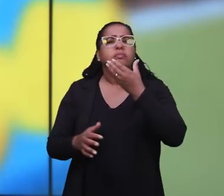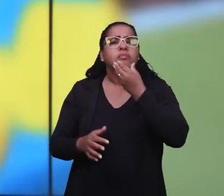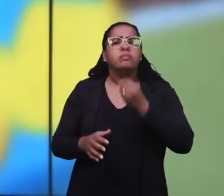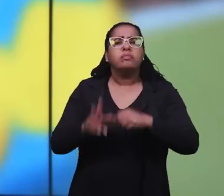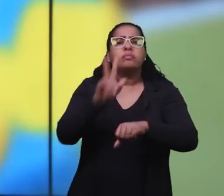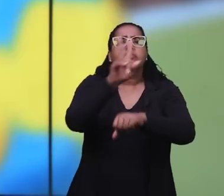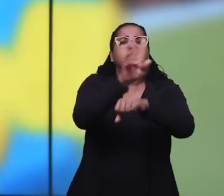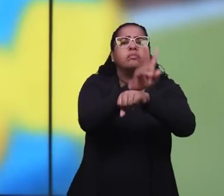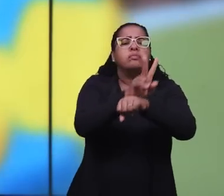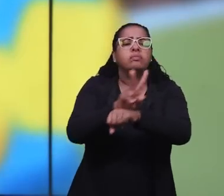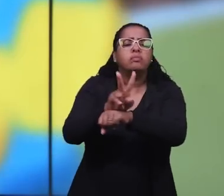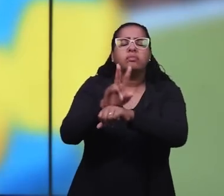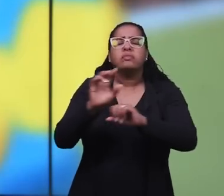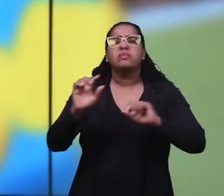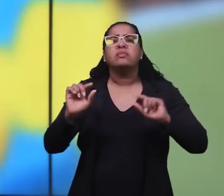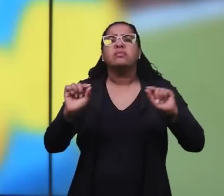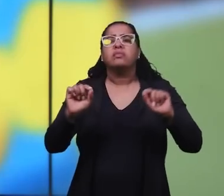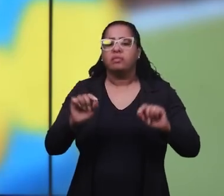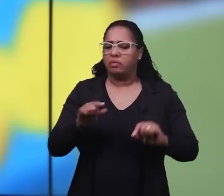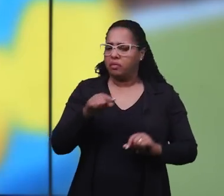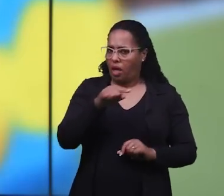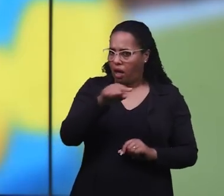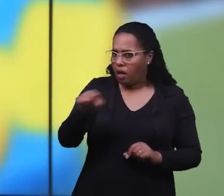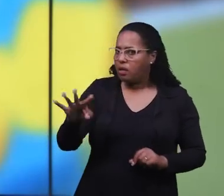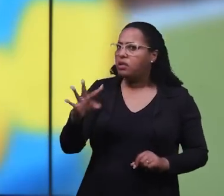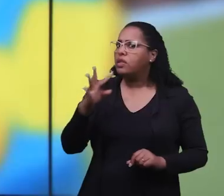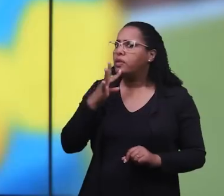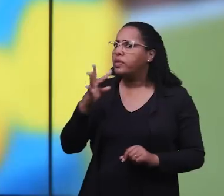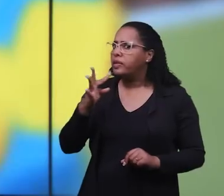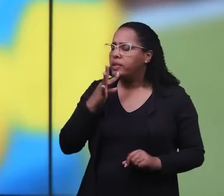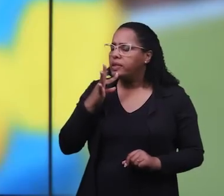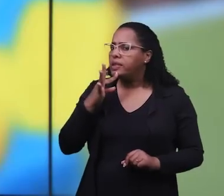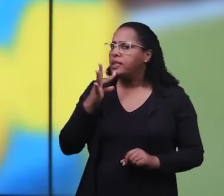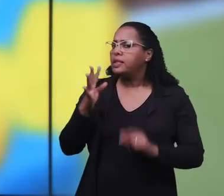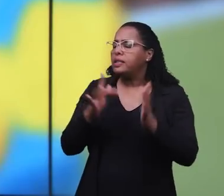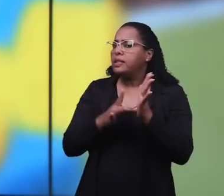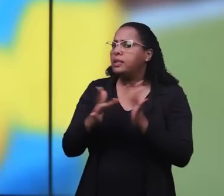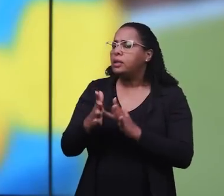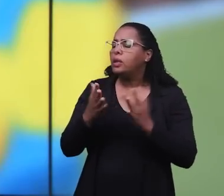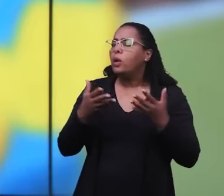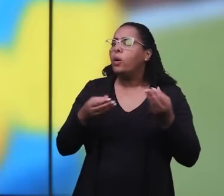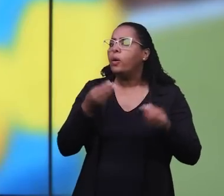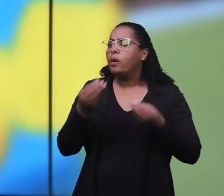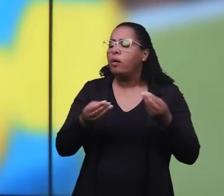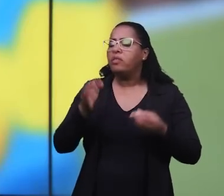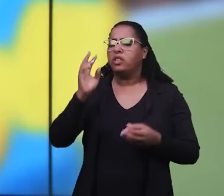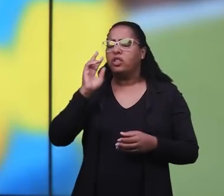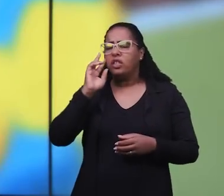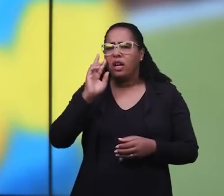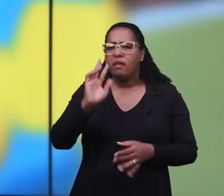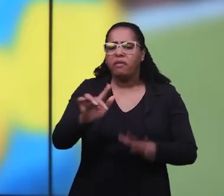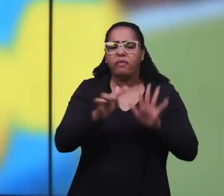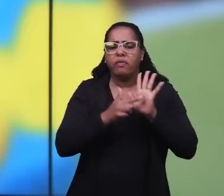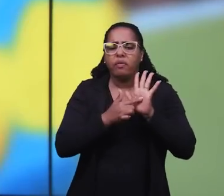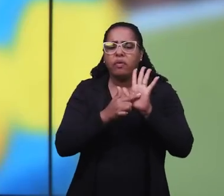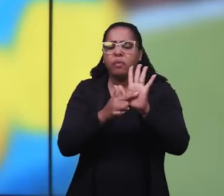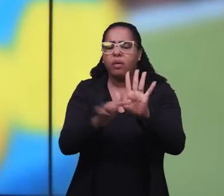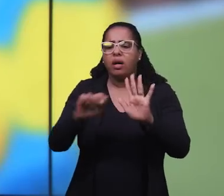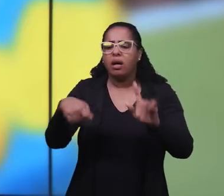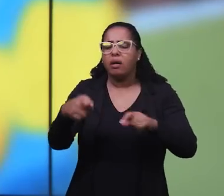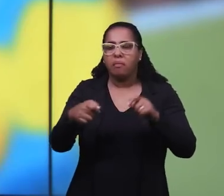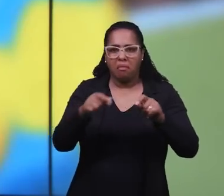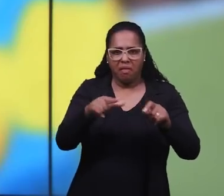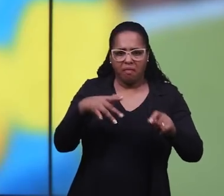Os guardas são aqueles que conhecem Jesus só de ouvir falar, mas não têm a